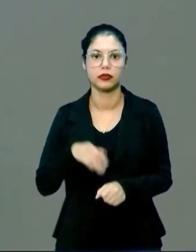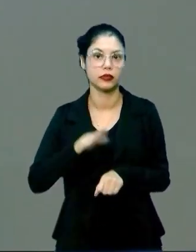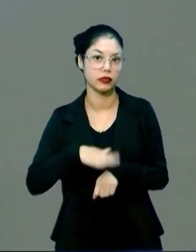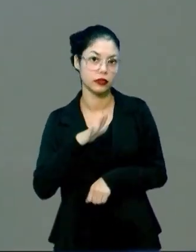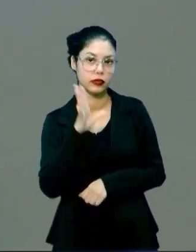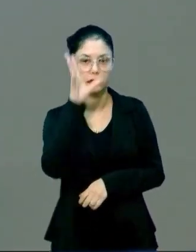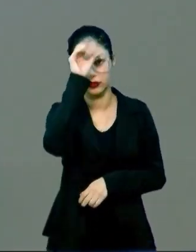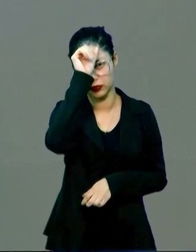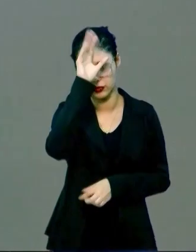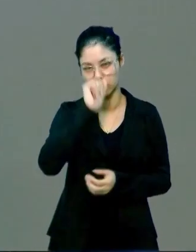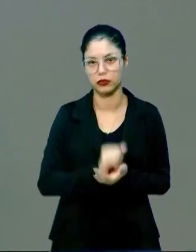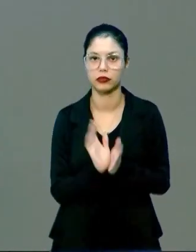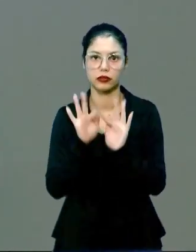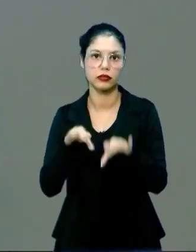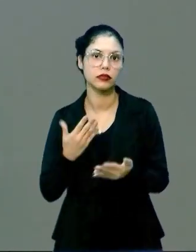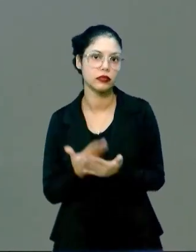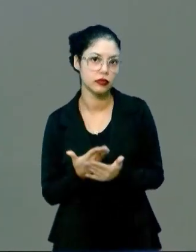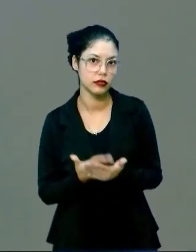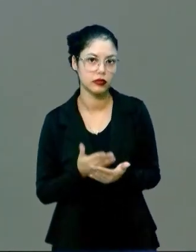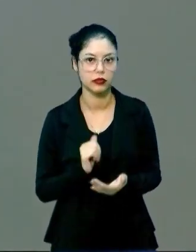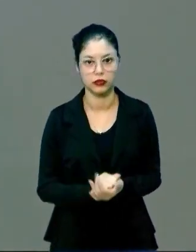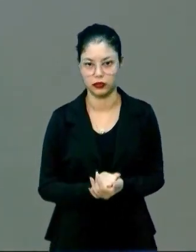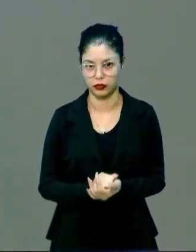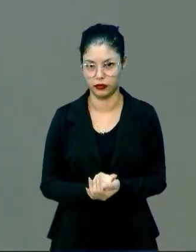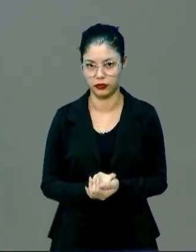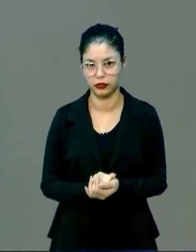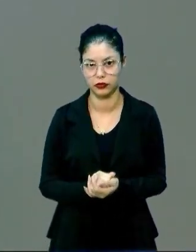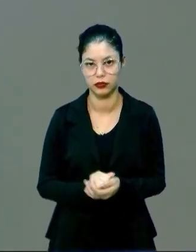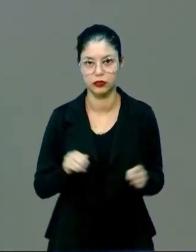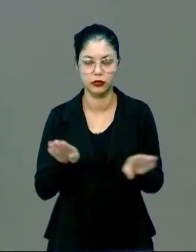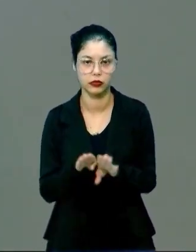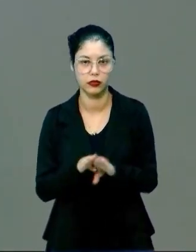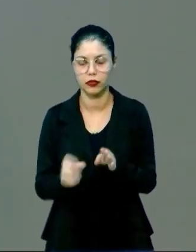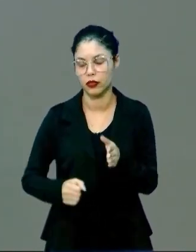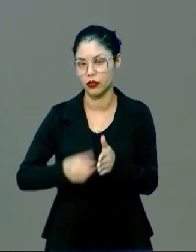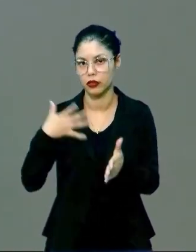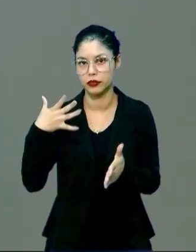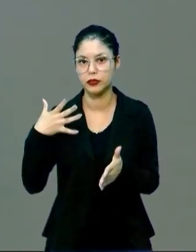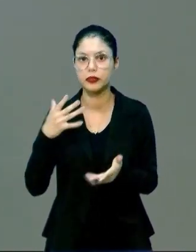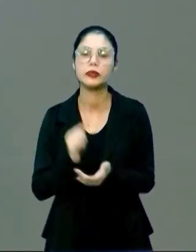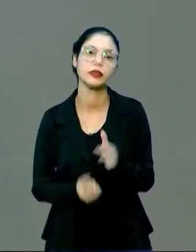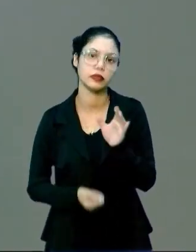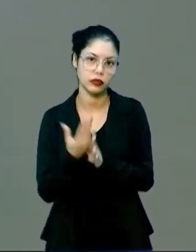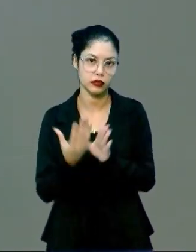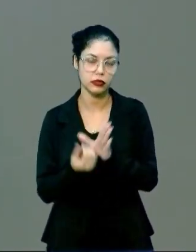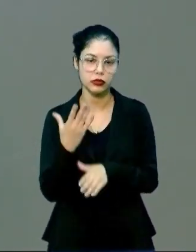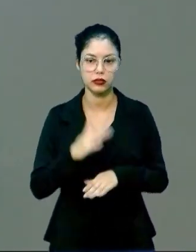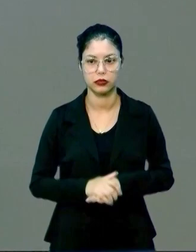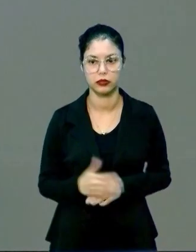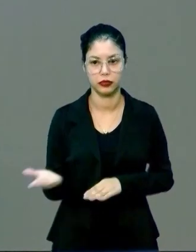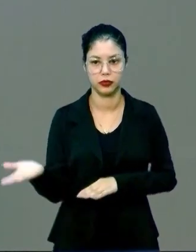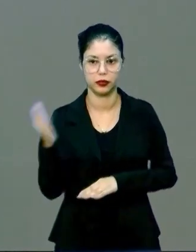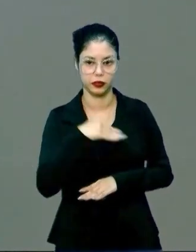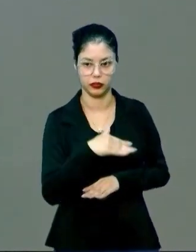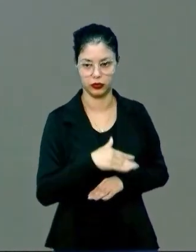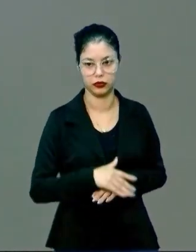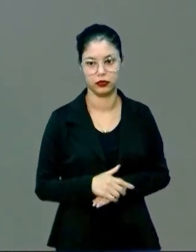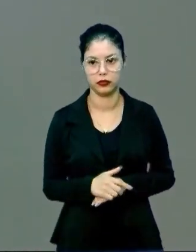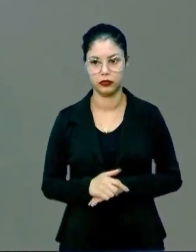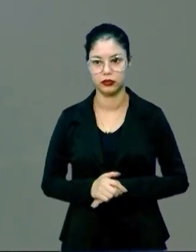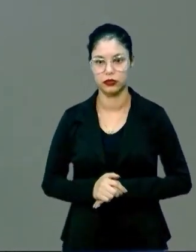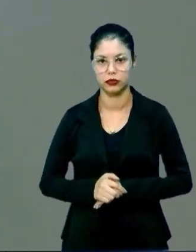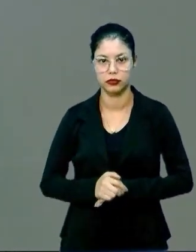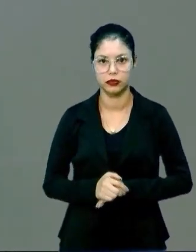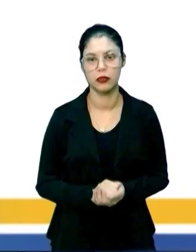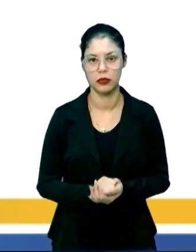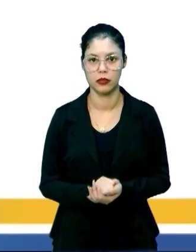bastante conhecimento ao final dessa aula e que ela seja bastante produtiva. Vamos à